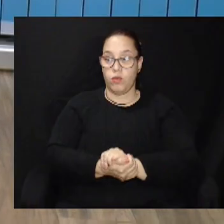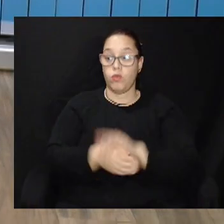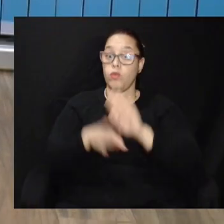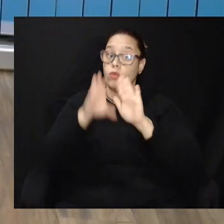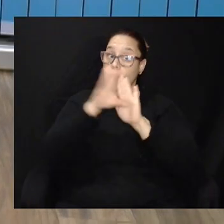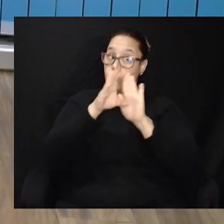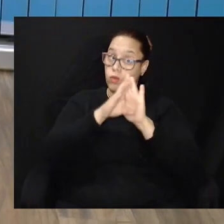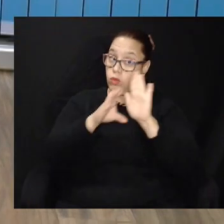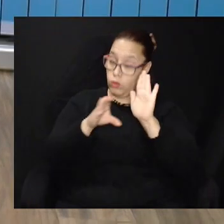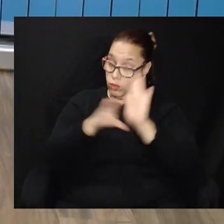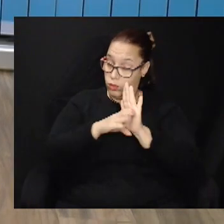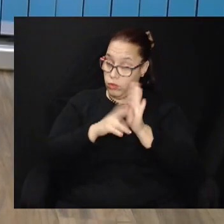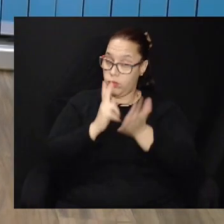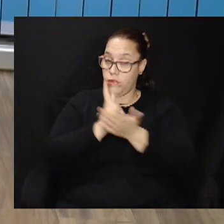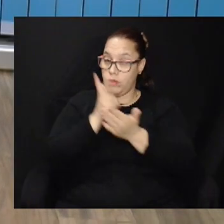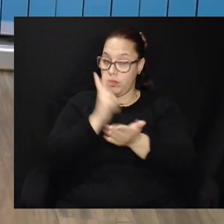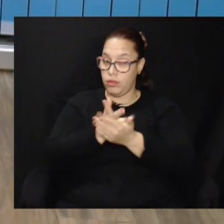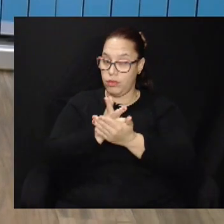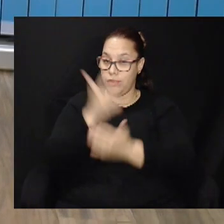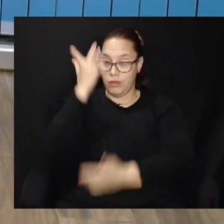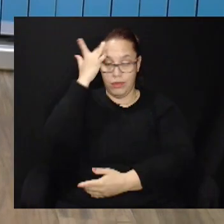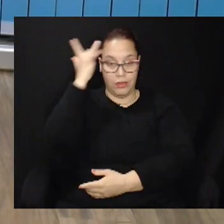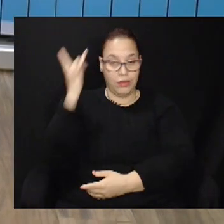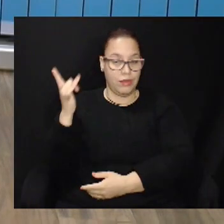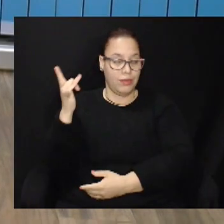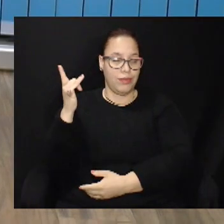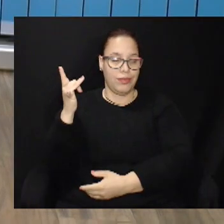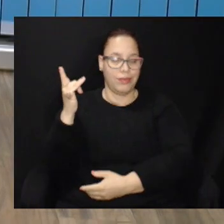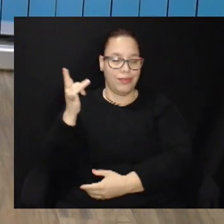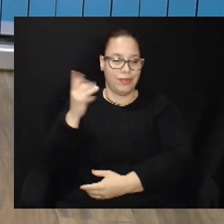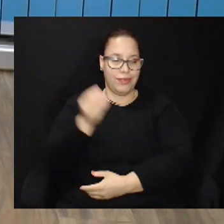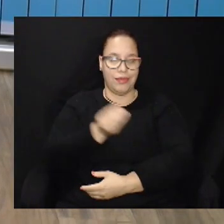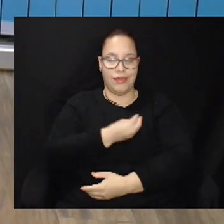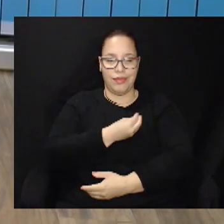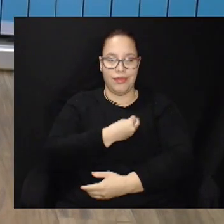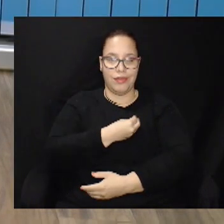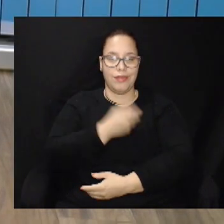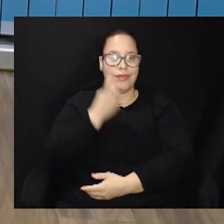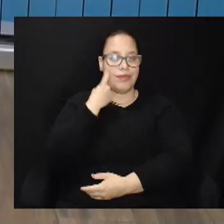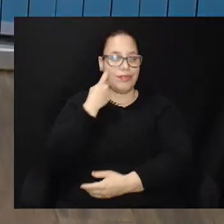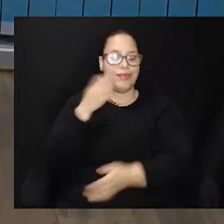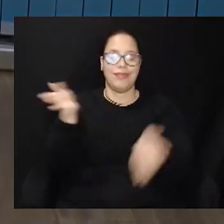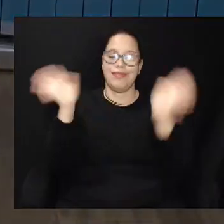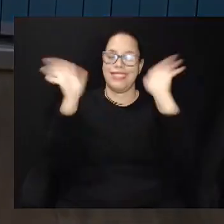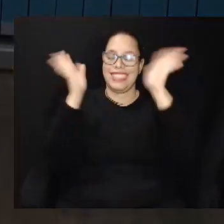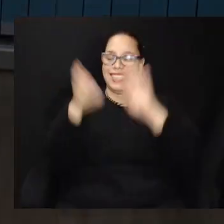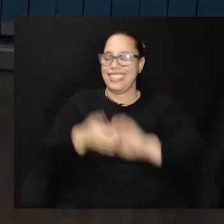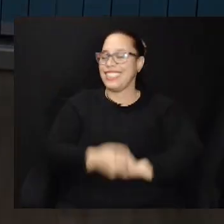Continue na nossa programação e nos vemos amanhã na sexta-feira. Até lá. Tchau, tchau.